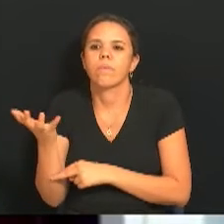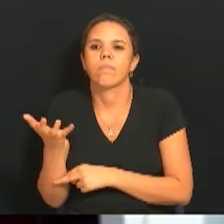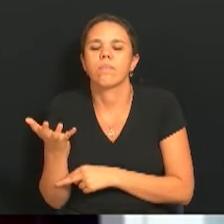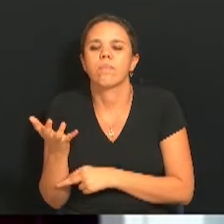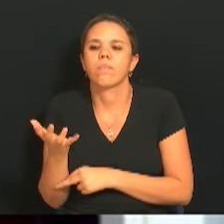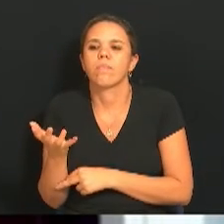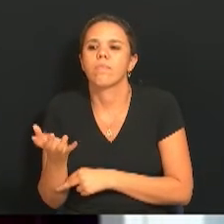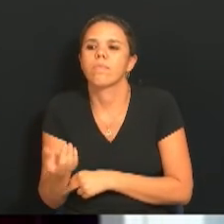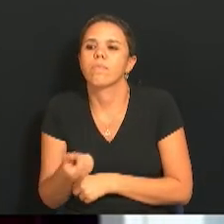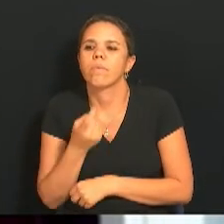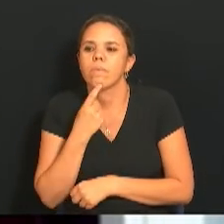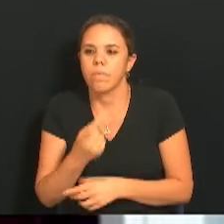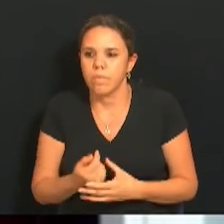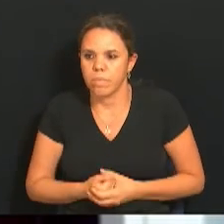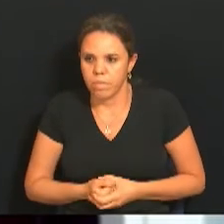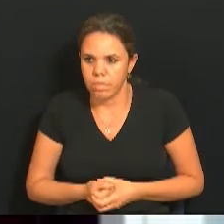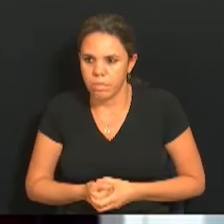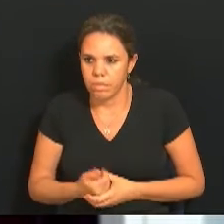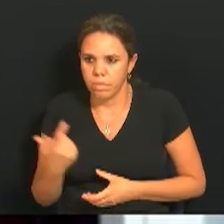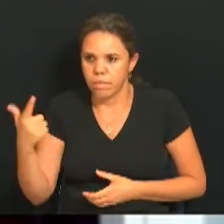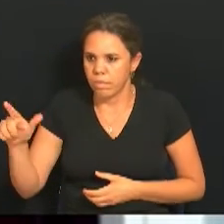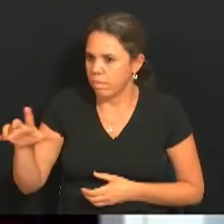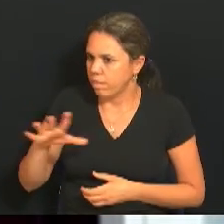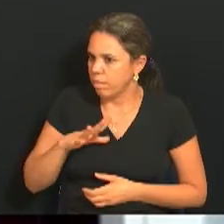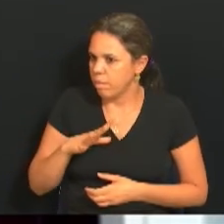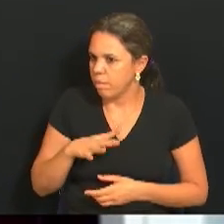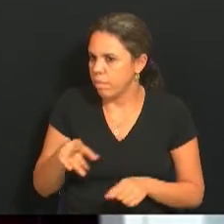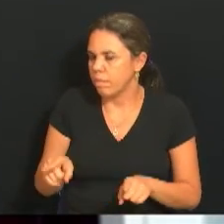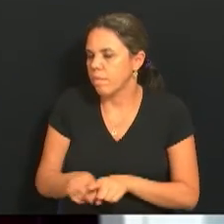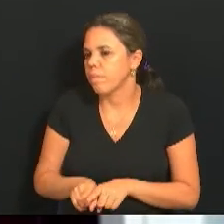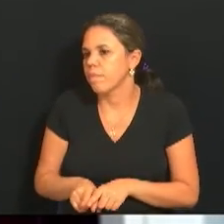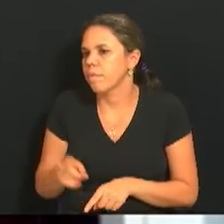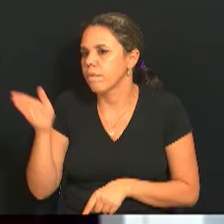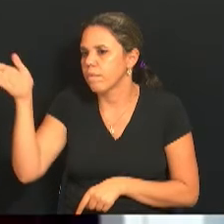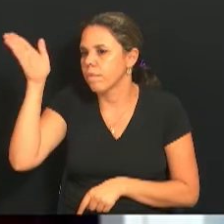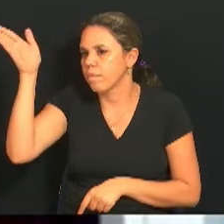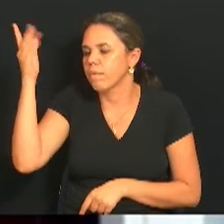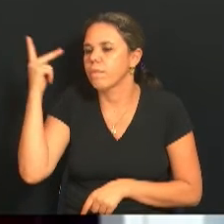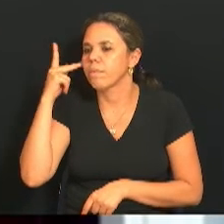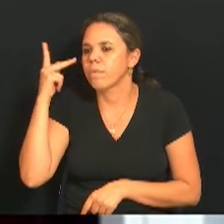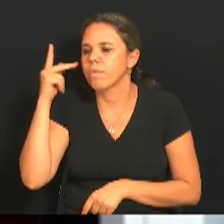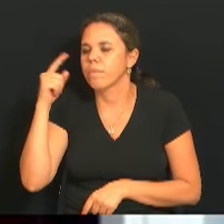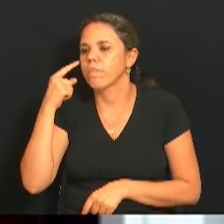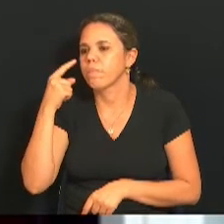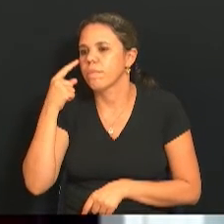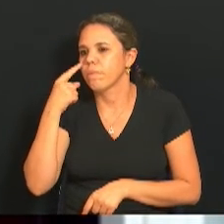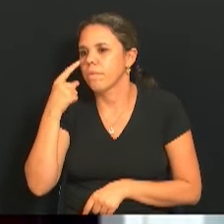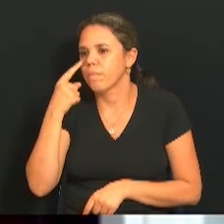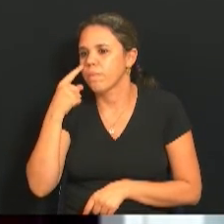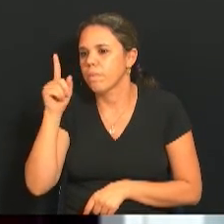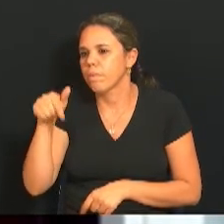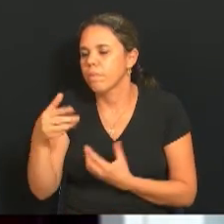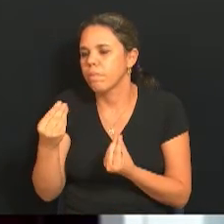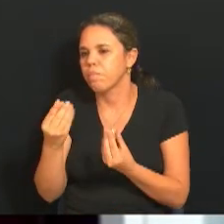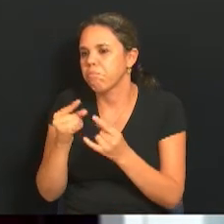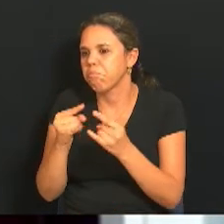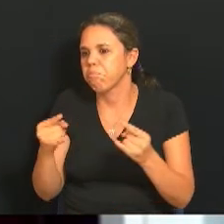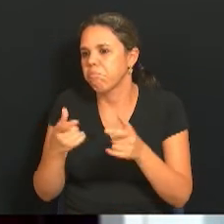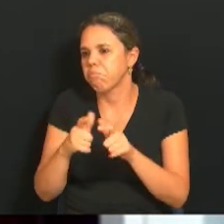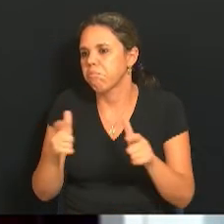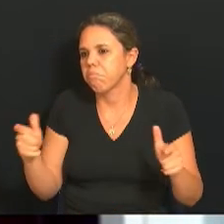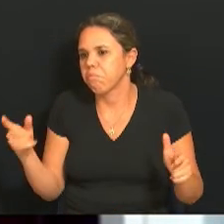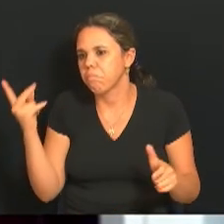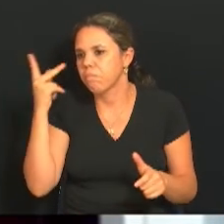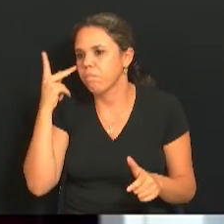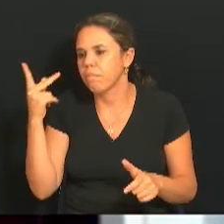cidade de Campinas, mas em outras cidades também. Eu tenho ido muito a São Paulo, lá eu também tenho notado isso, né? E quem vem